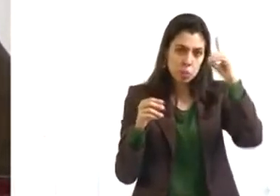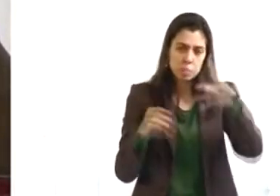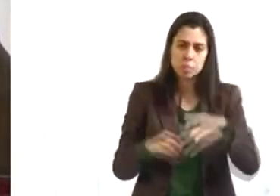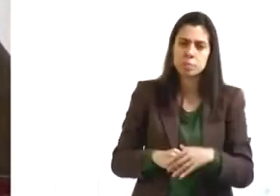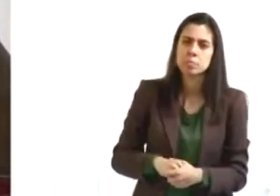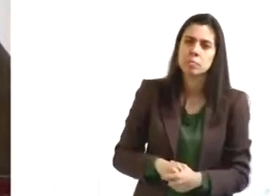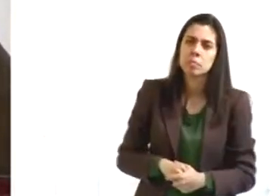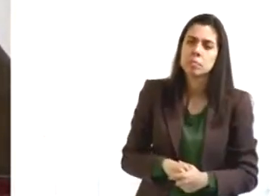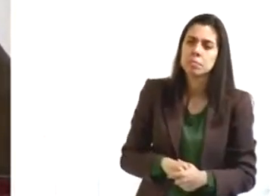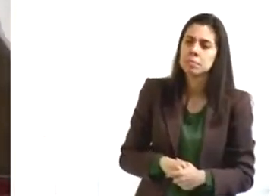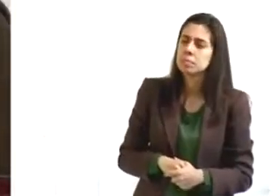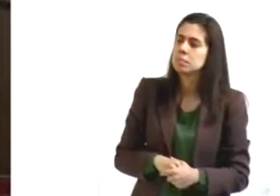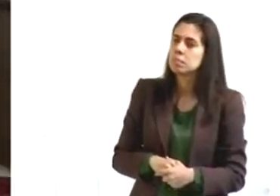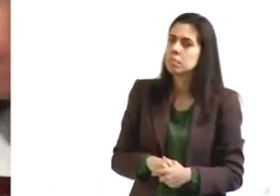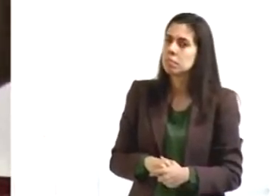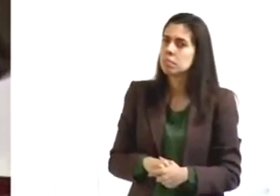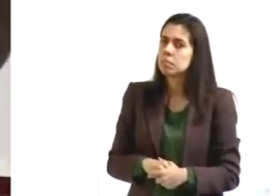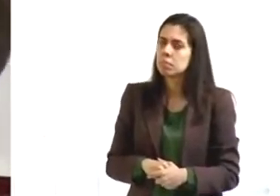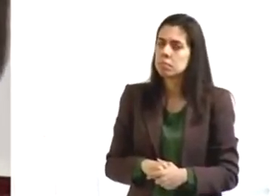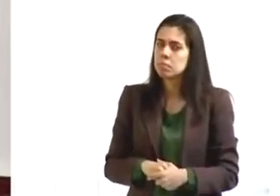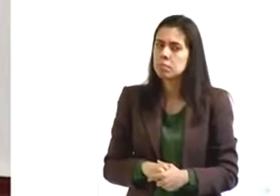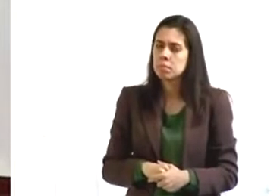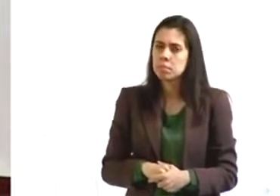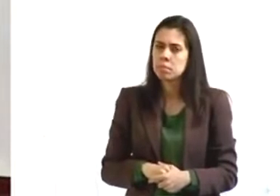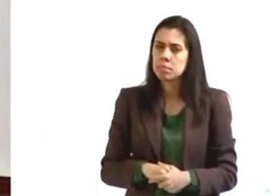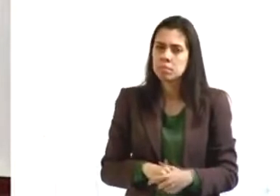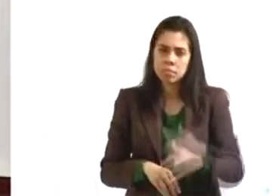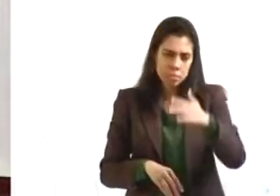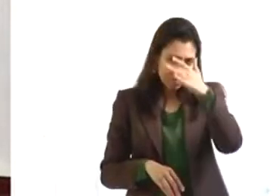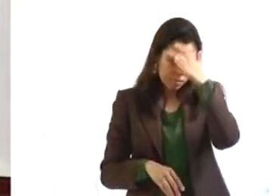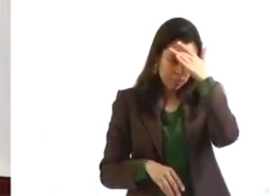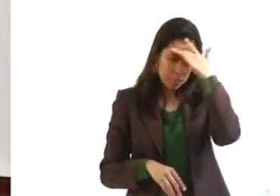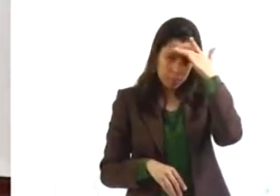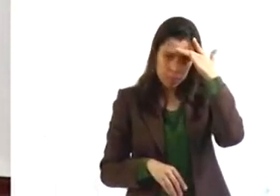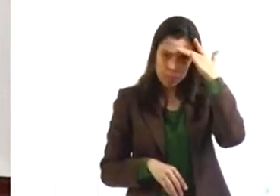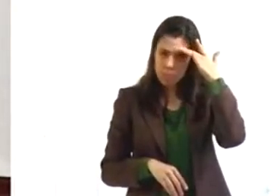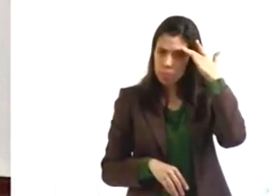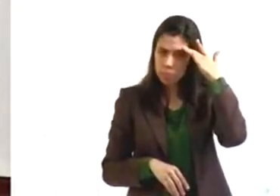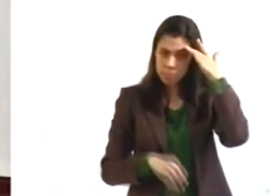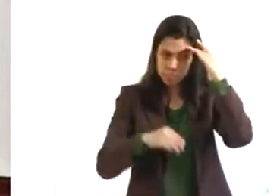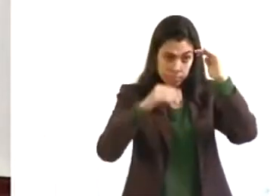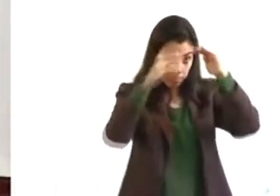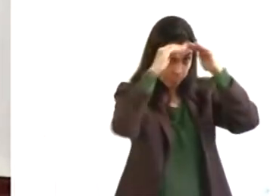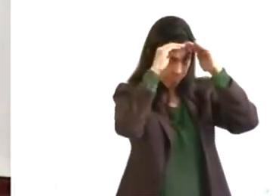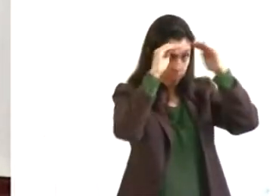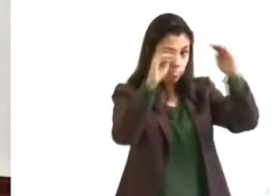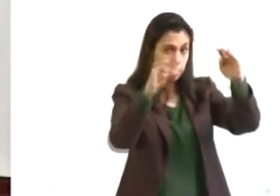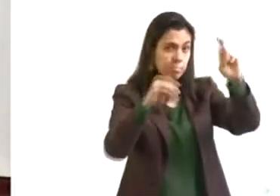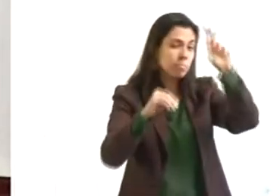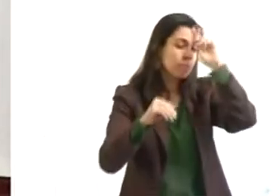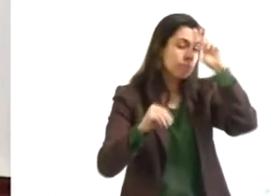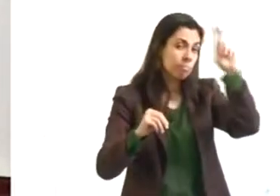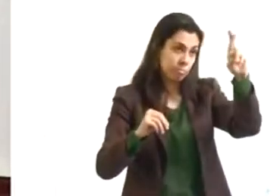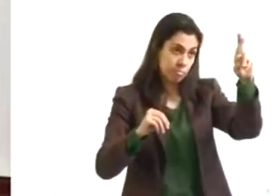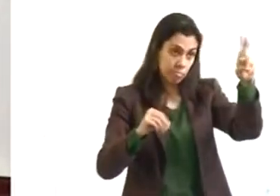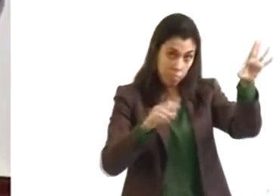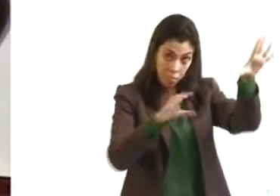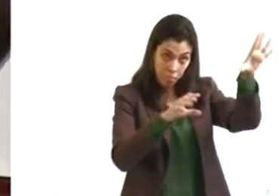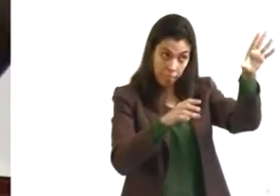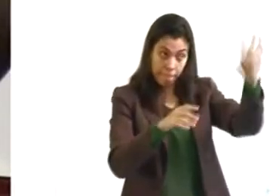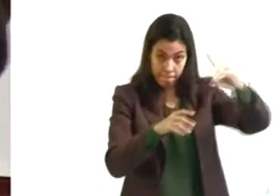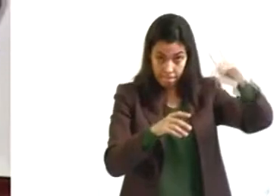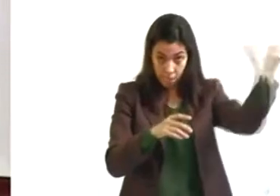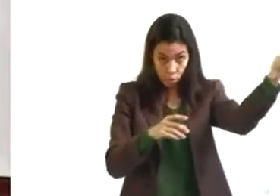Deus. Filipe é um homem obediente ao Senhor. Eu quero que você tente construir